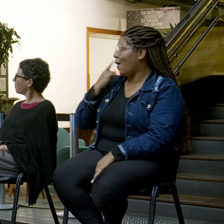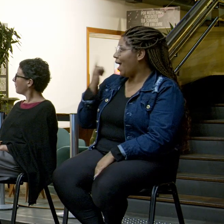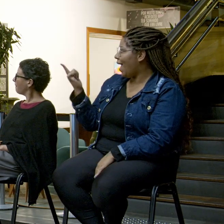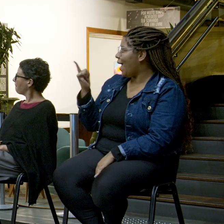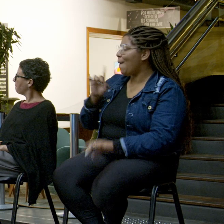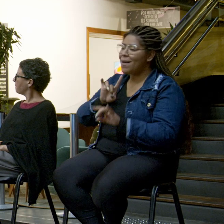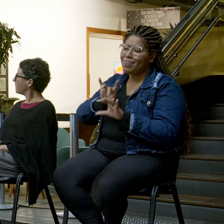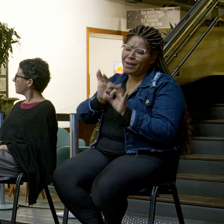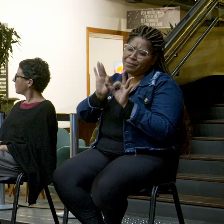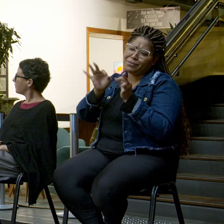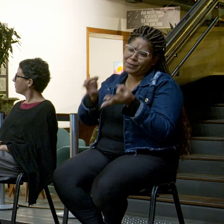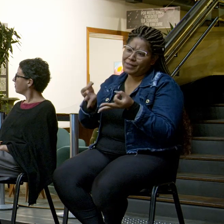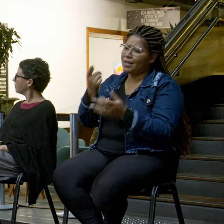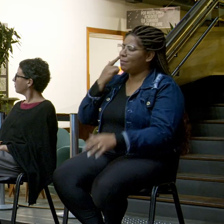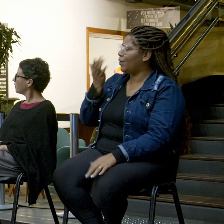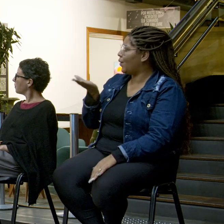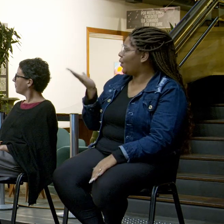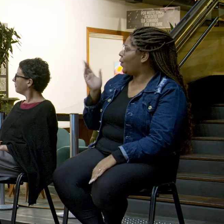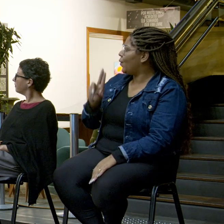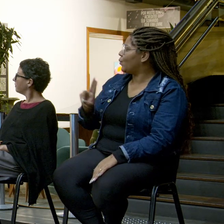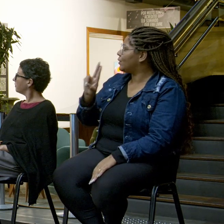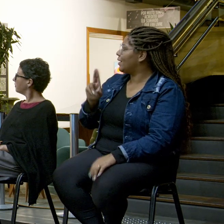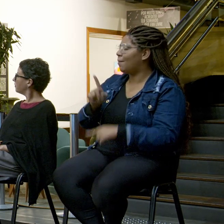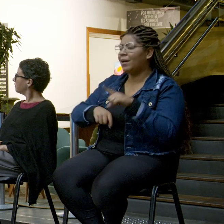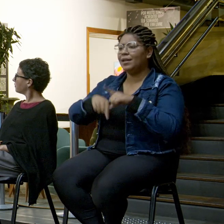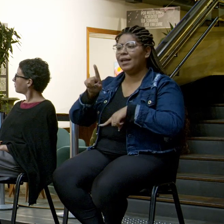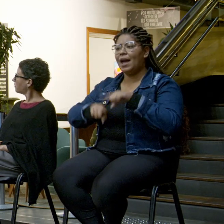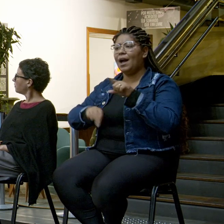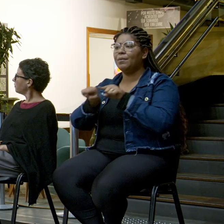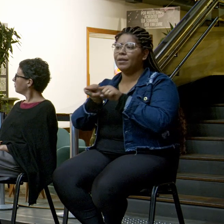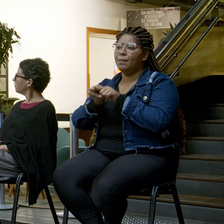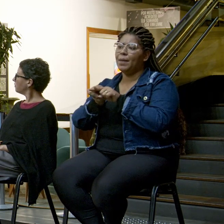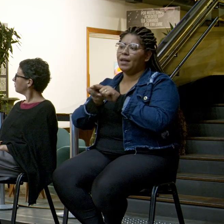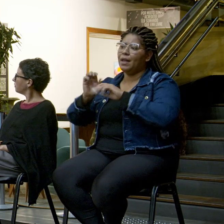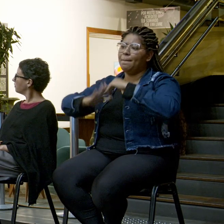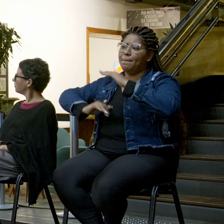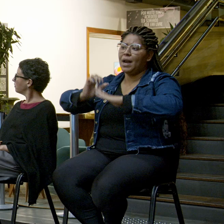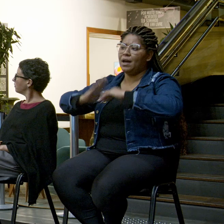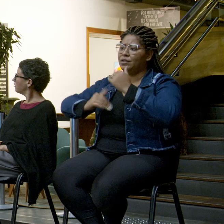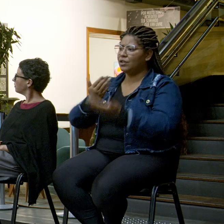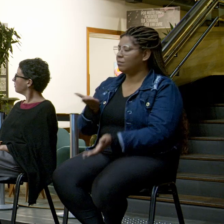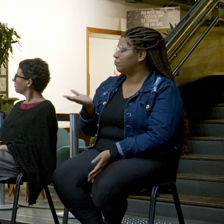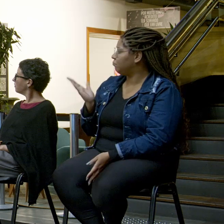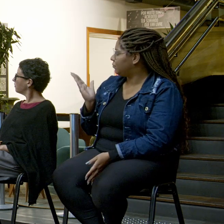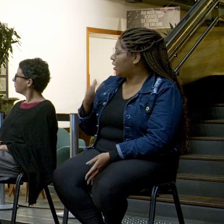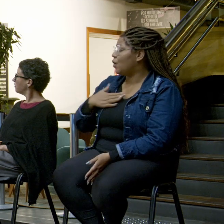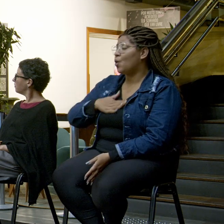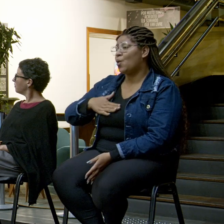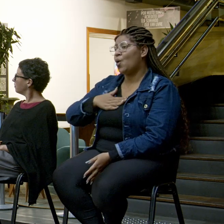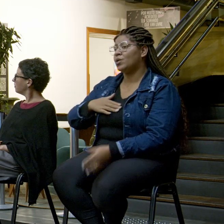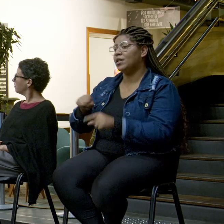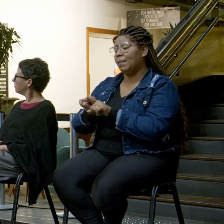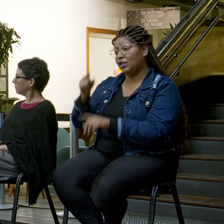técnica mais simples, assim, de gravura em termos de material, de procedimento, mas eu gosto de pensar, um